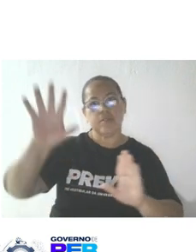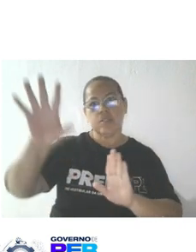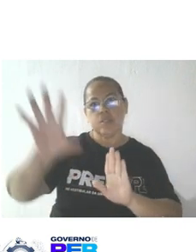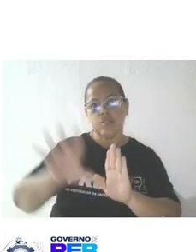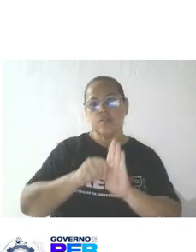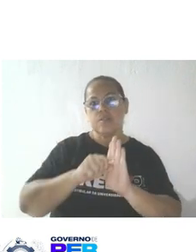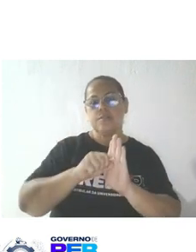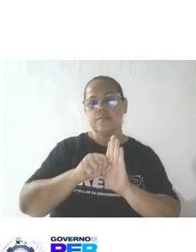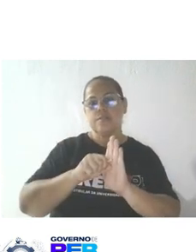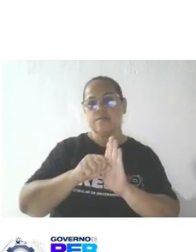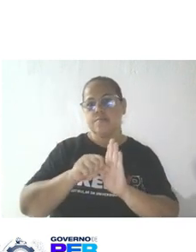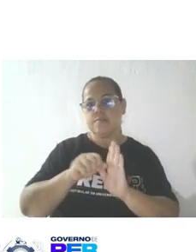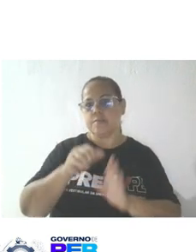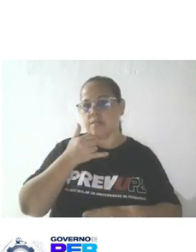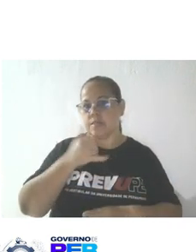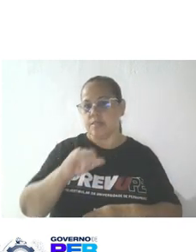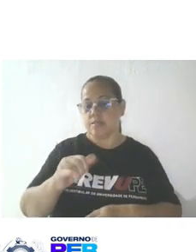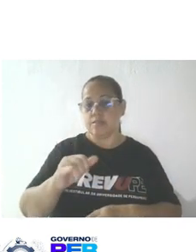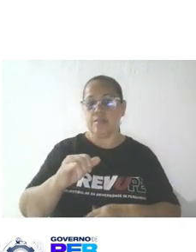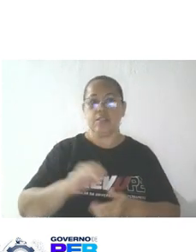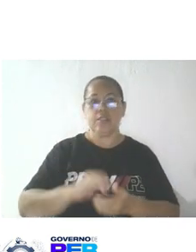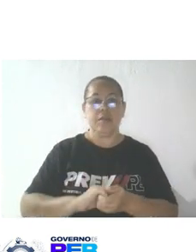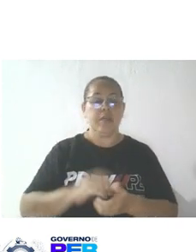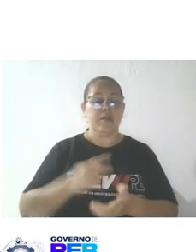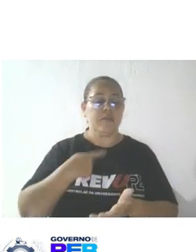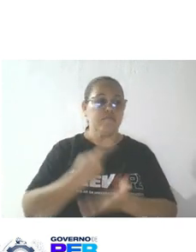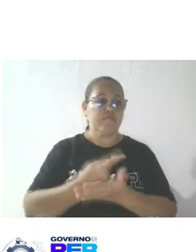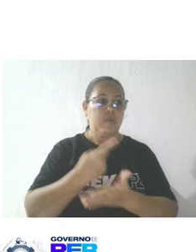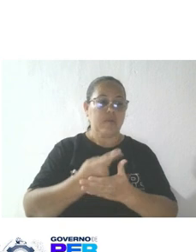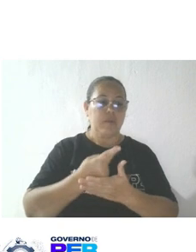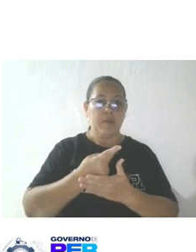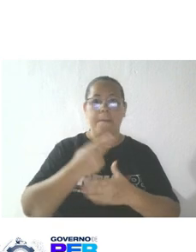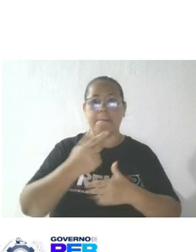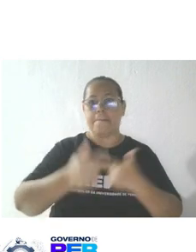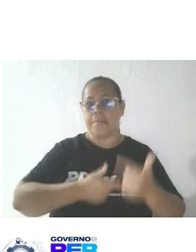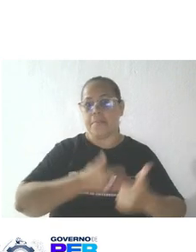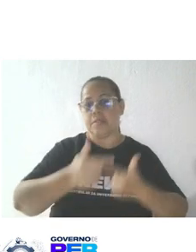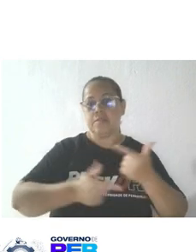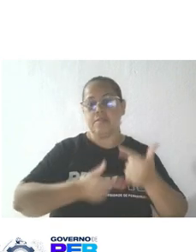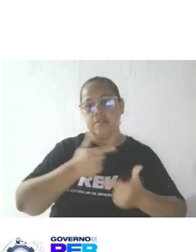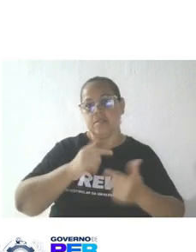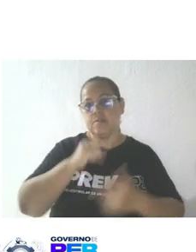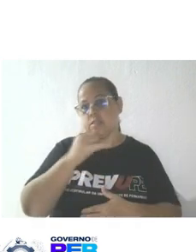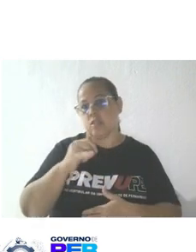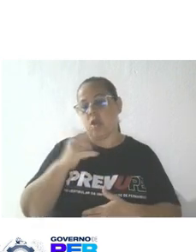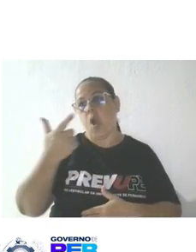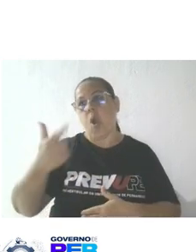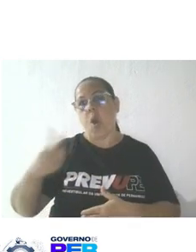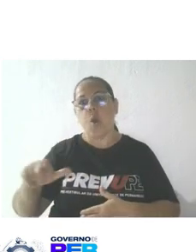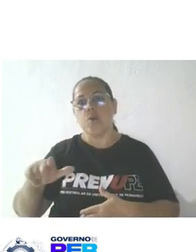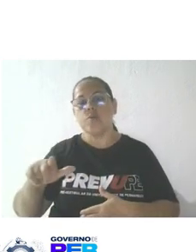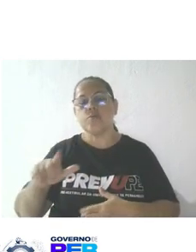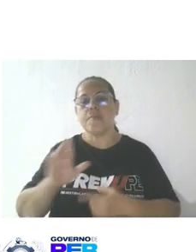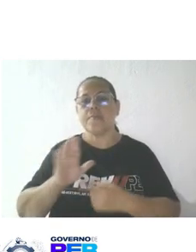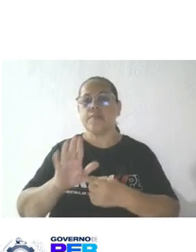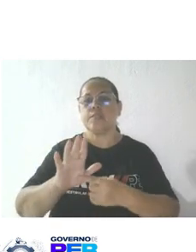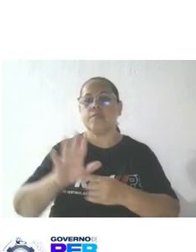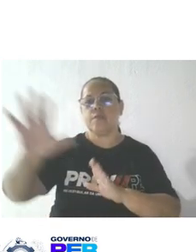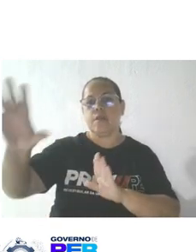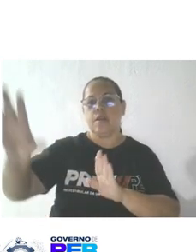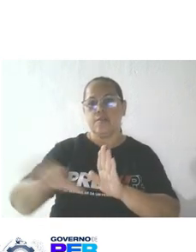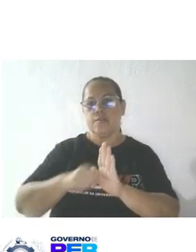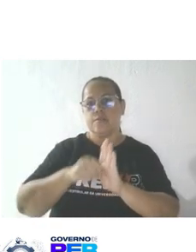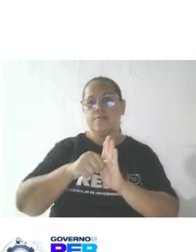energia. Enquanto os processos estão atuando na produção de energia, uns apresentam a síntese de energia. E um processo